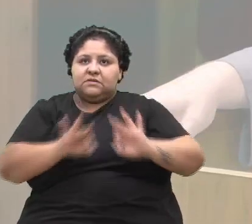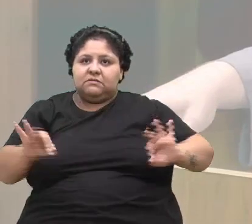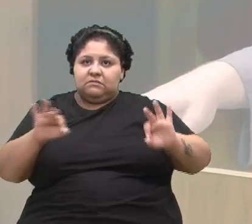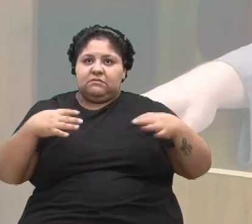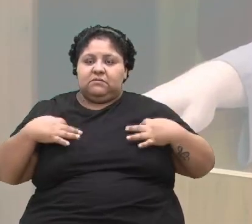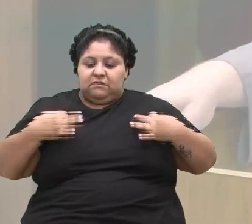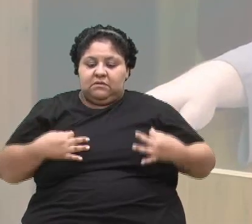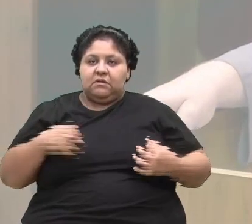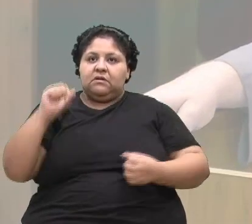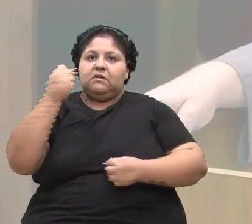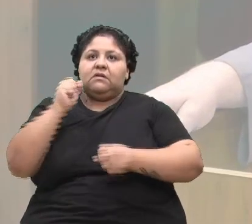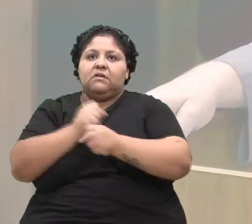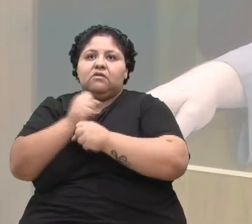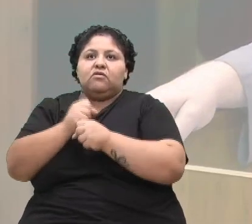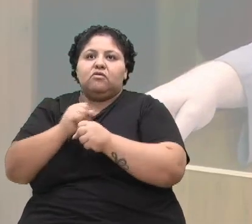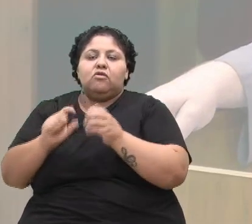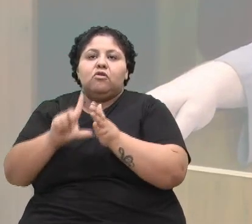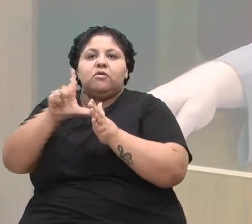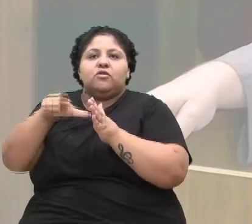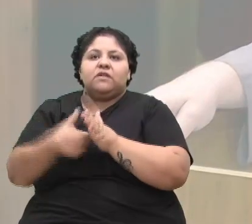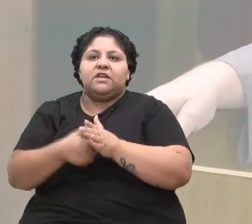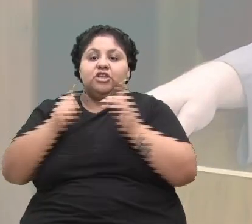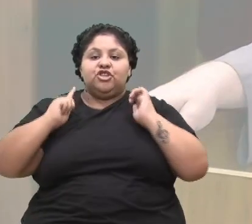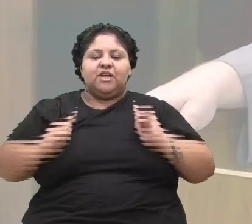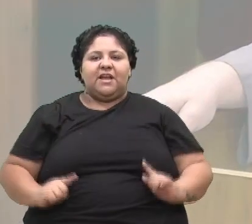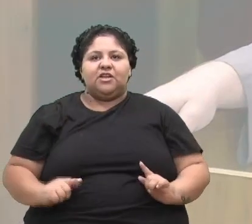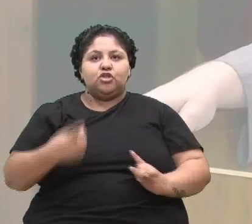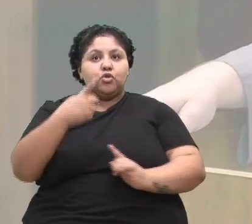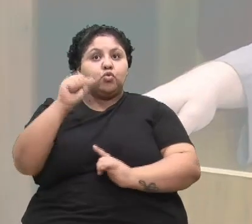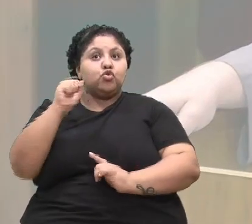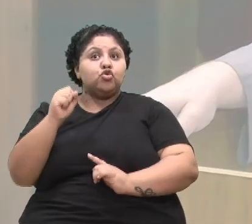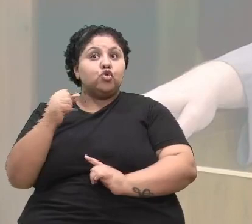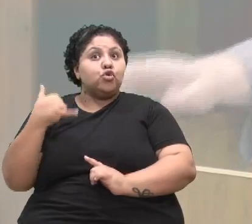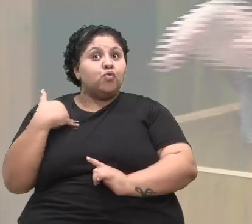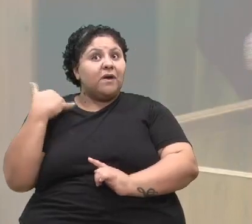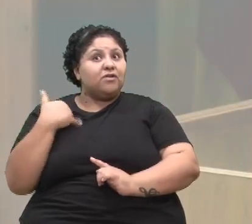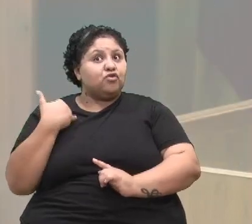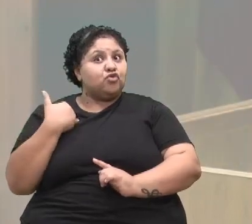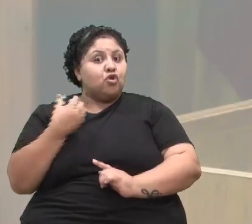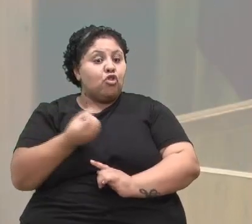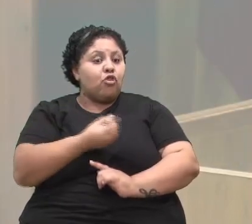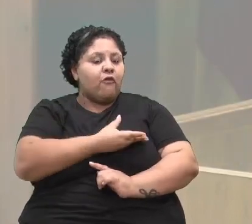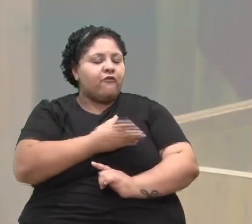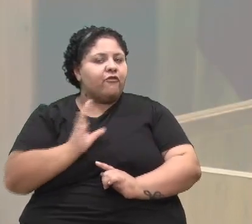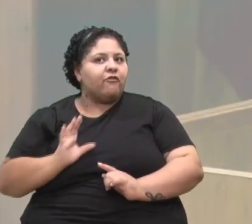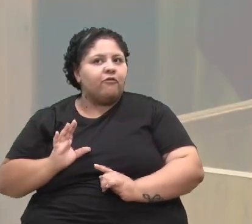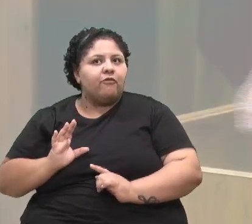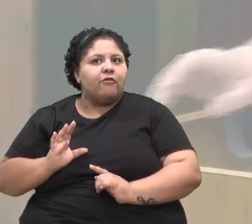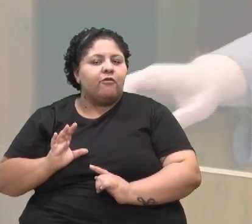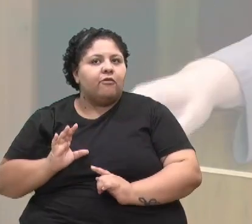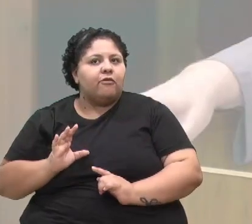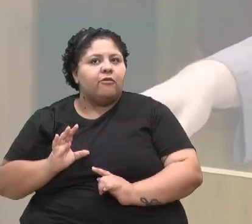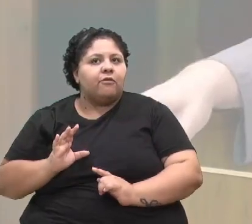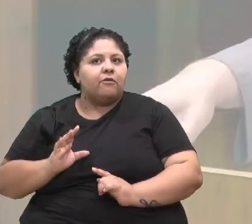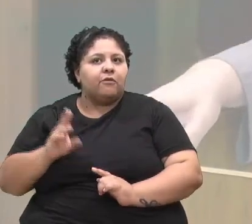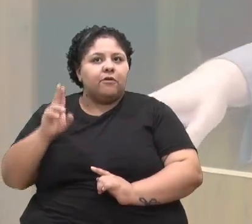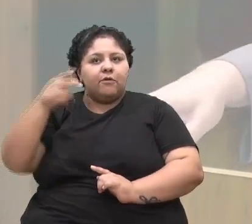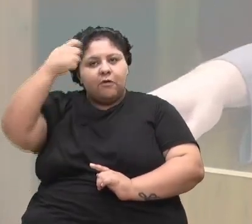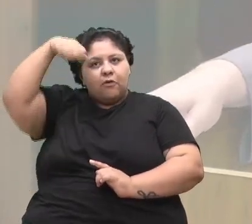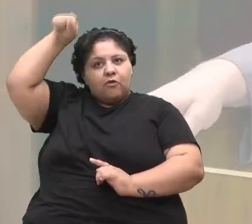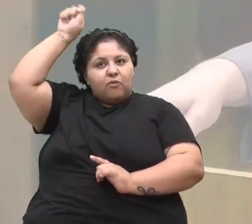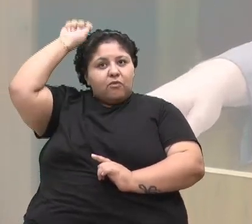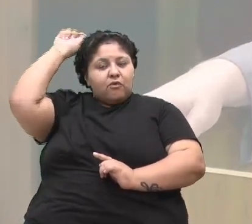Em 8 meses me tornei gerente, com 18 anos de idade. Novato. Eu fui para a UX e o primeiro dia de